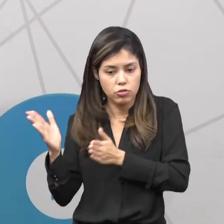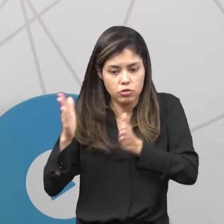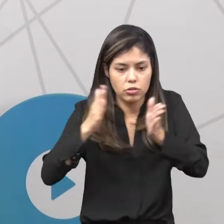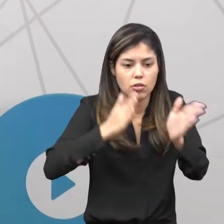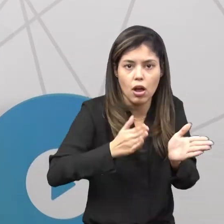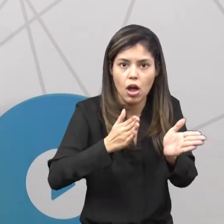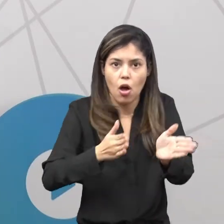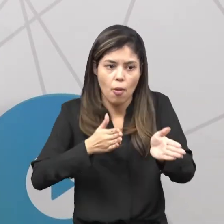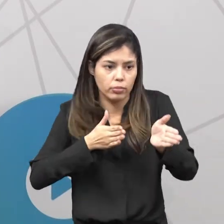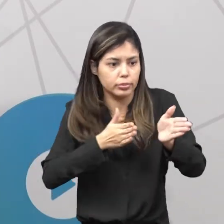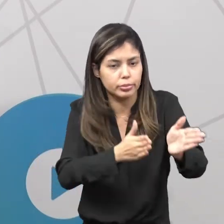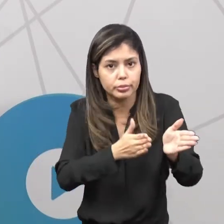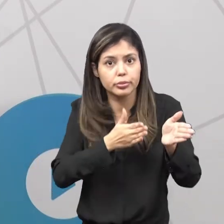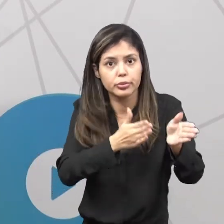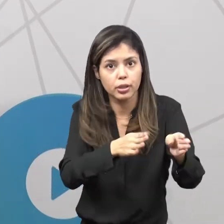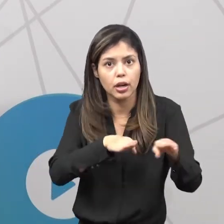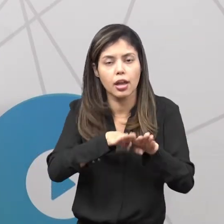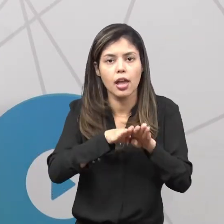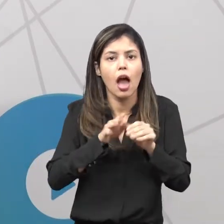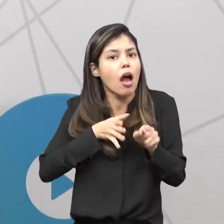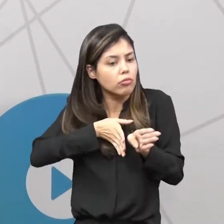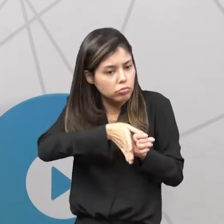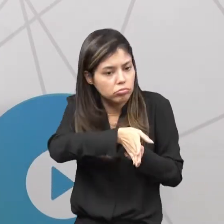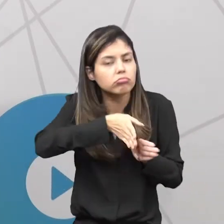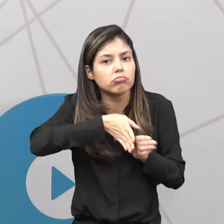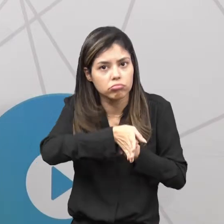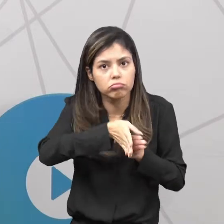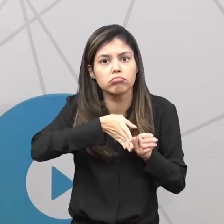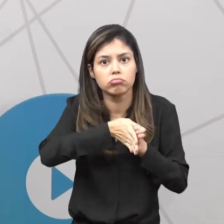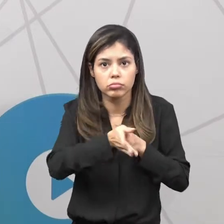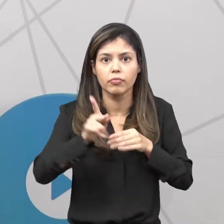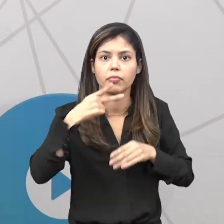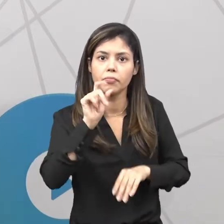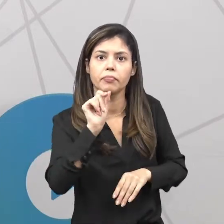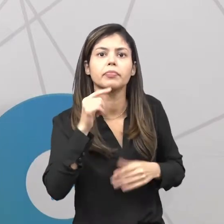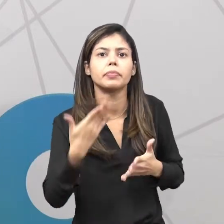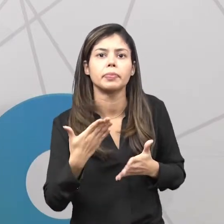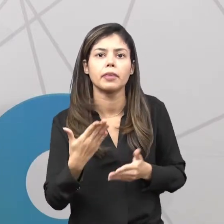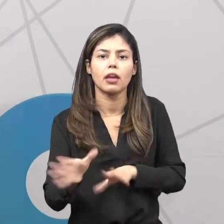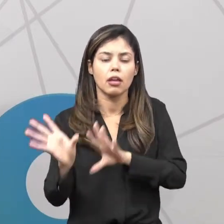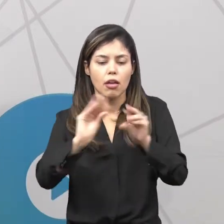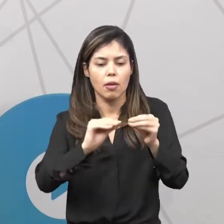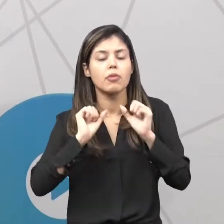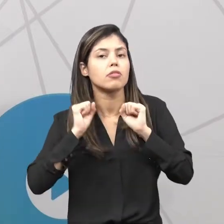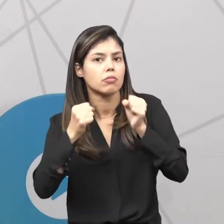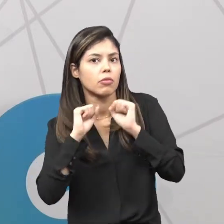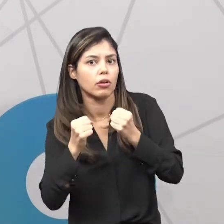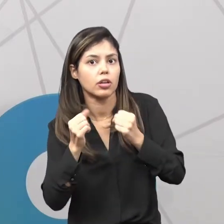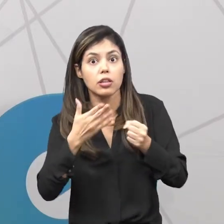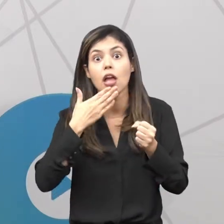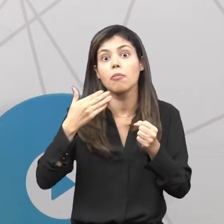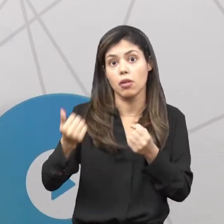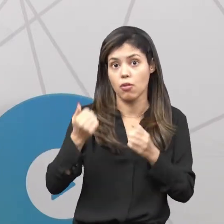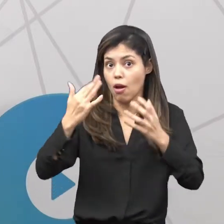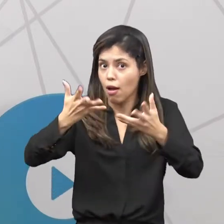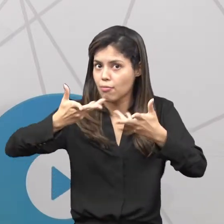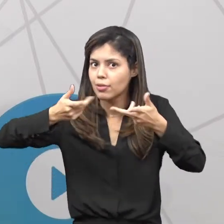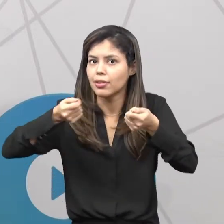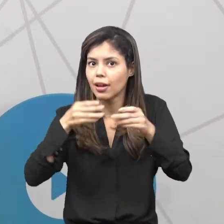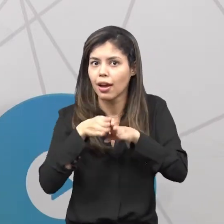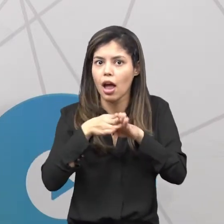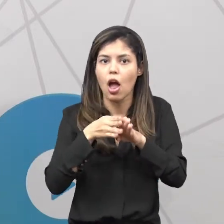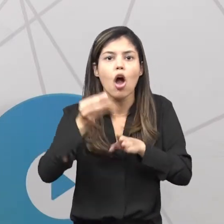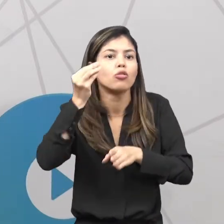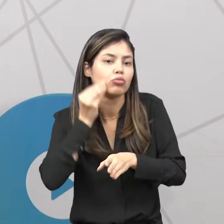posso orientá-lo, eu posso aconselhá-lo, dizer para ele que determinado esporte ele tem melhor habilidade, ou pelo menos